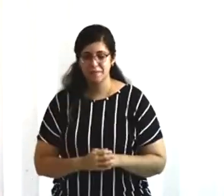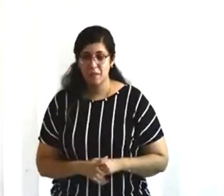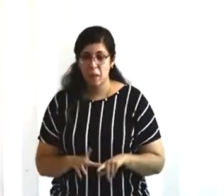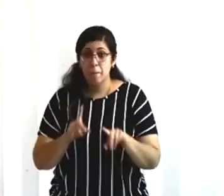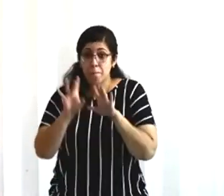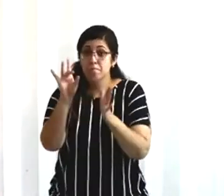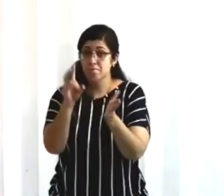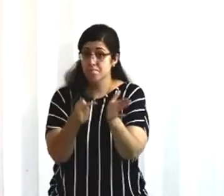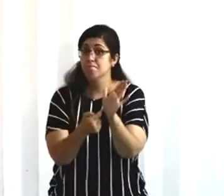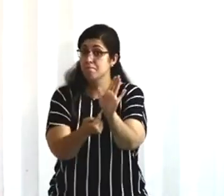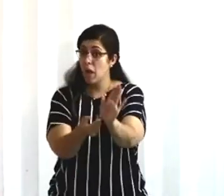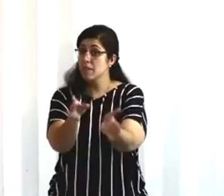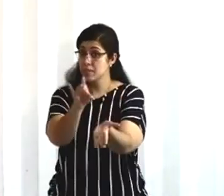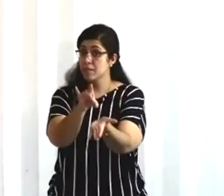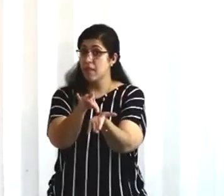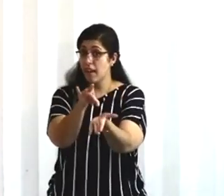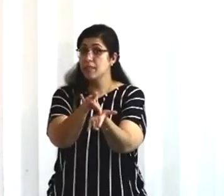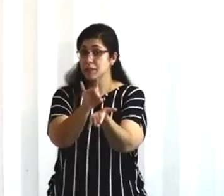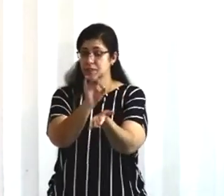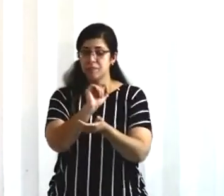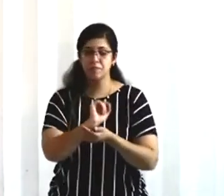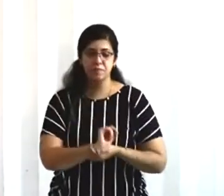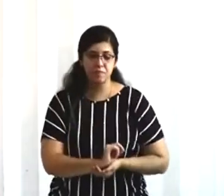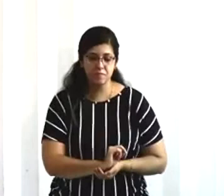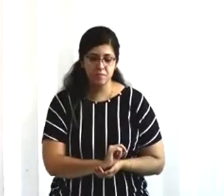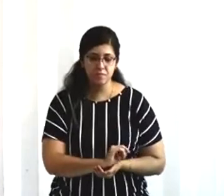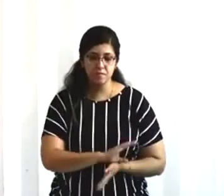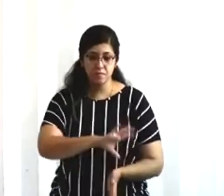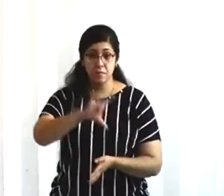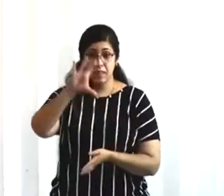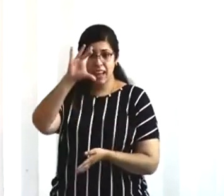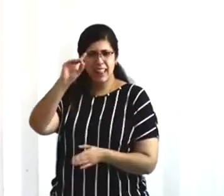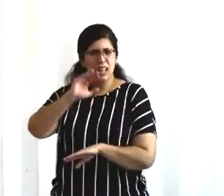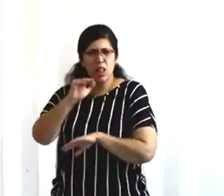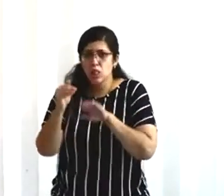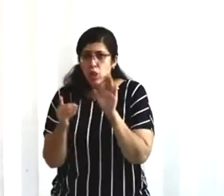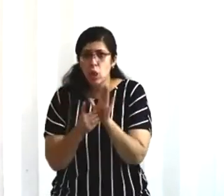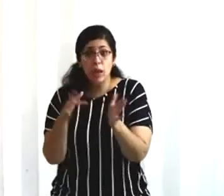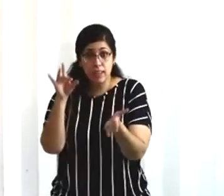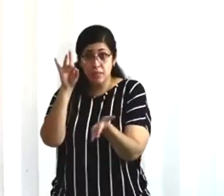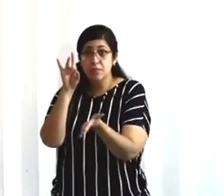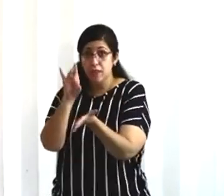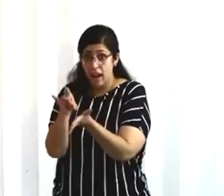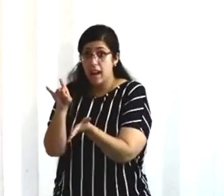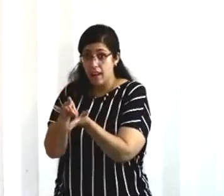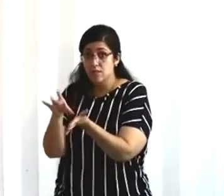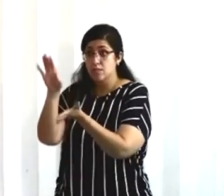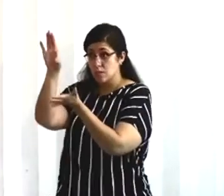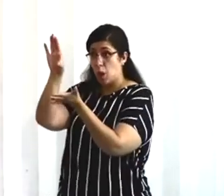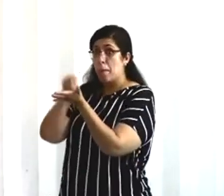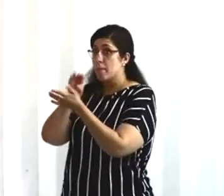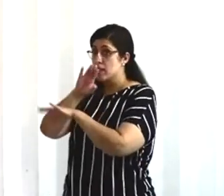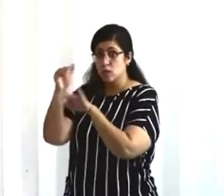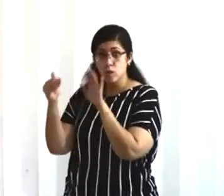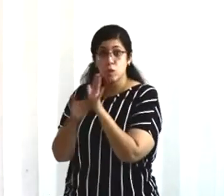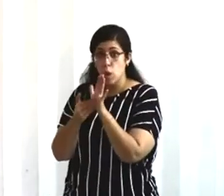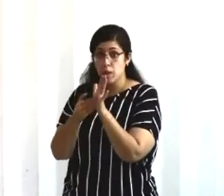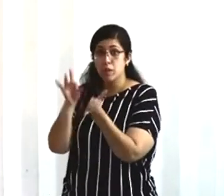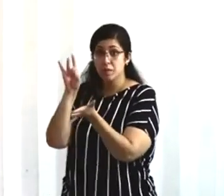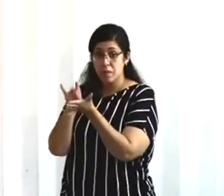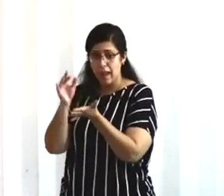verdade. A Escritura diz que Deus é a fonte de toda a verdade, uma verdade que liberta o nosso